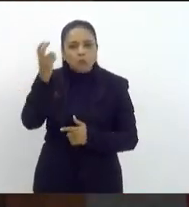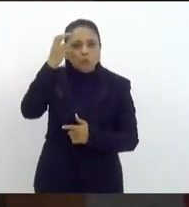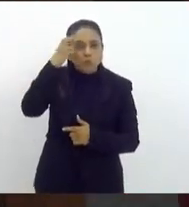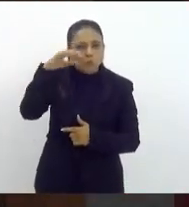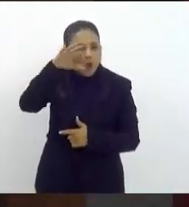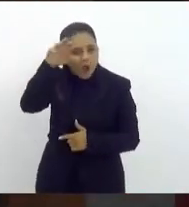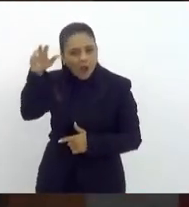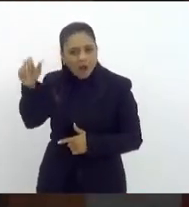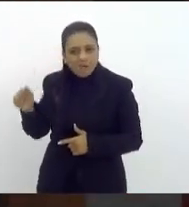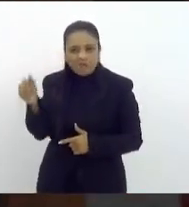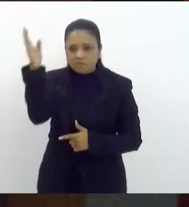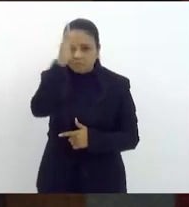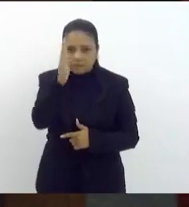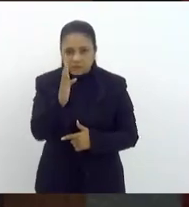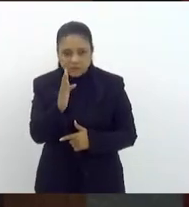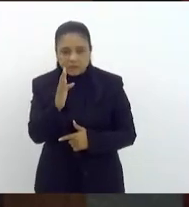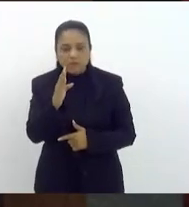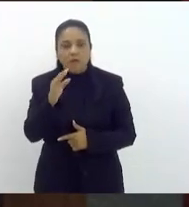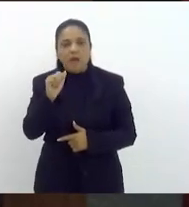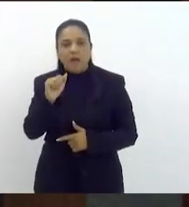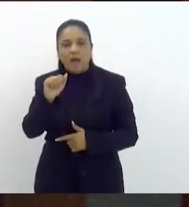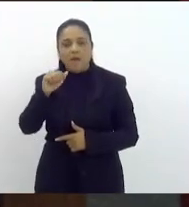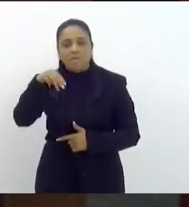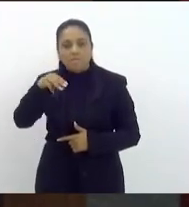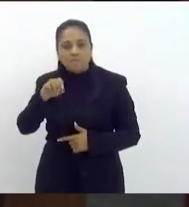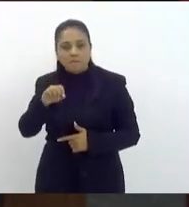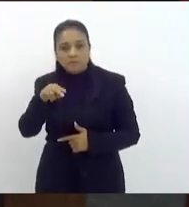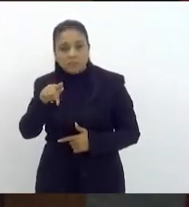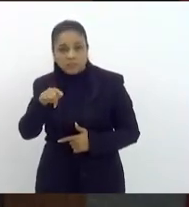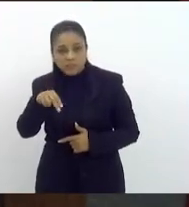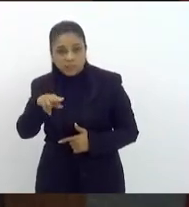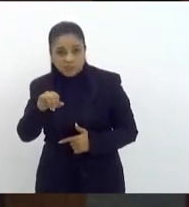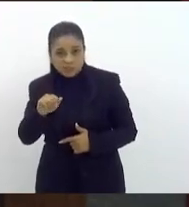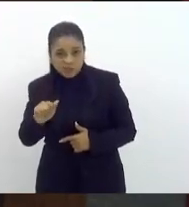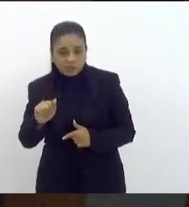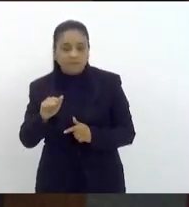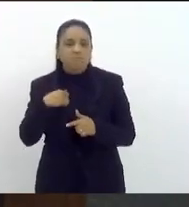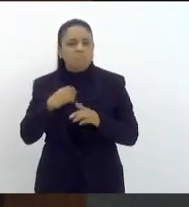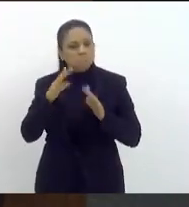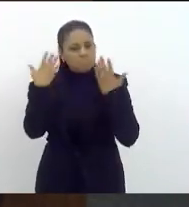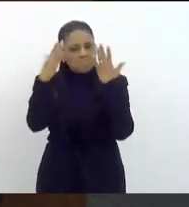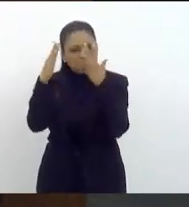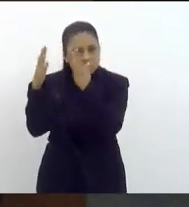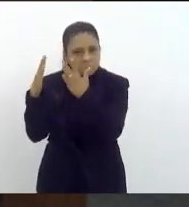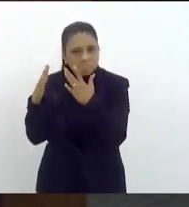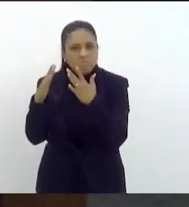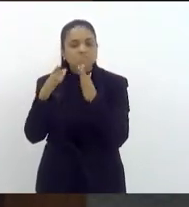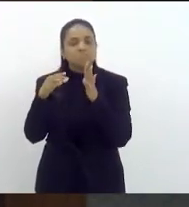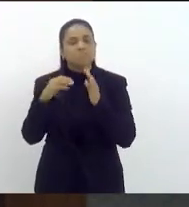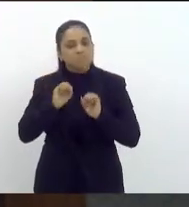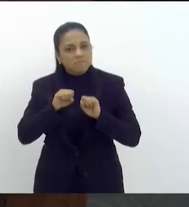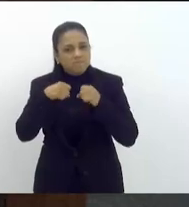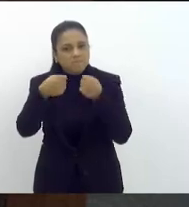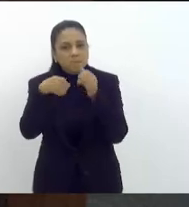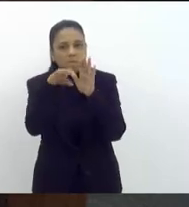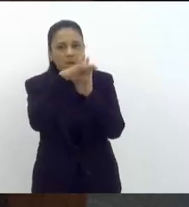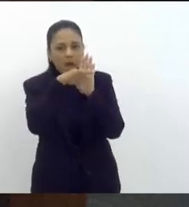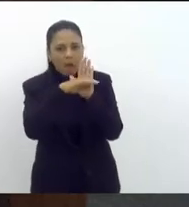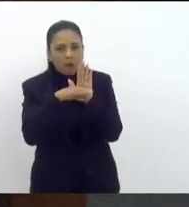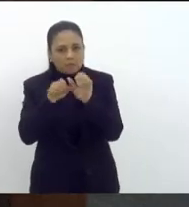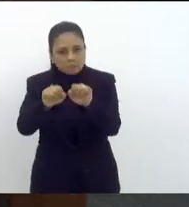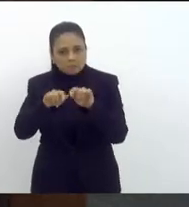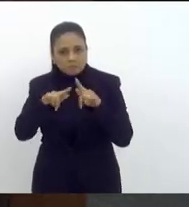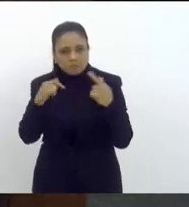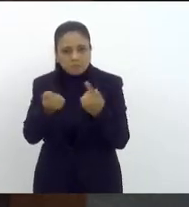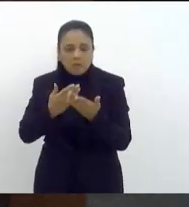afro-brasileira a mirinja Parabéns pela firmeza parabéns por defender essa pauta na assembleia e fico feliz que